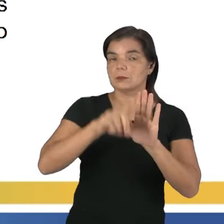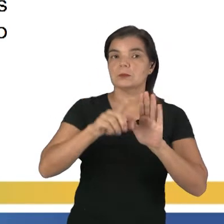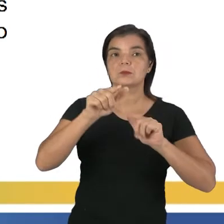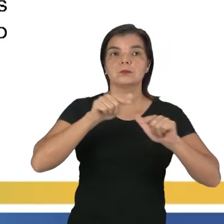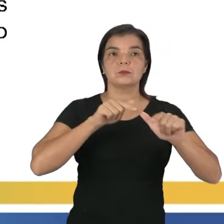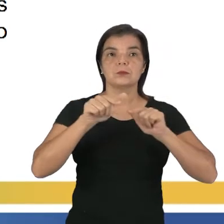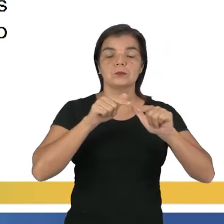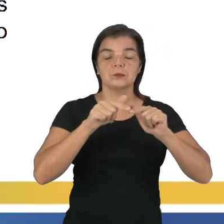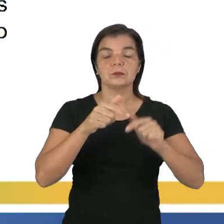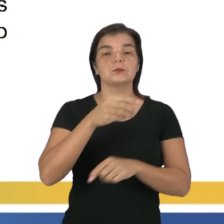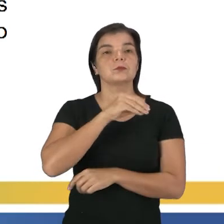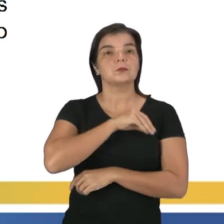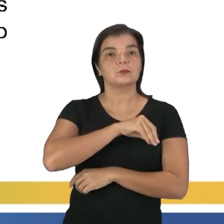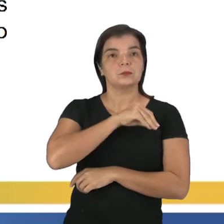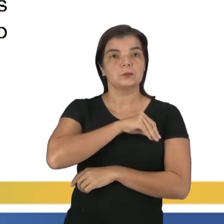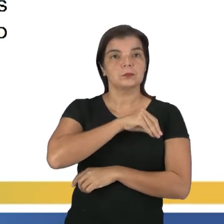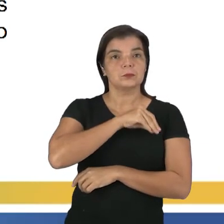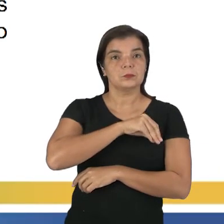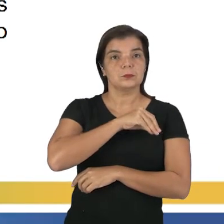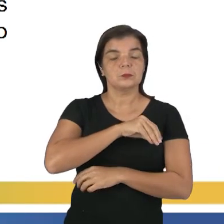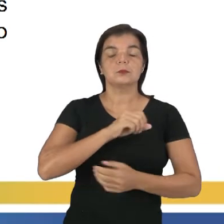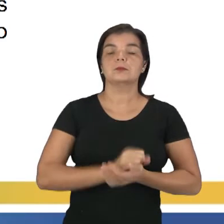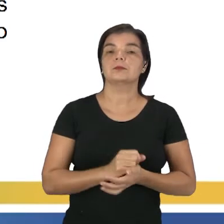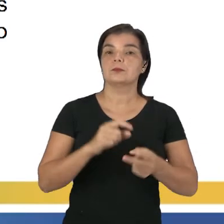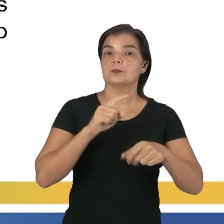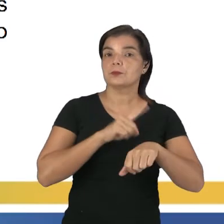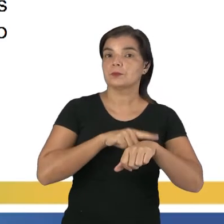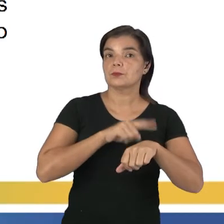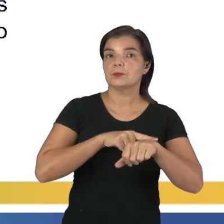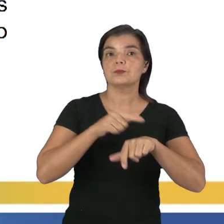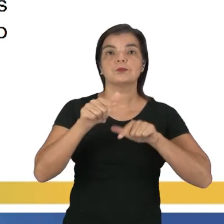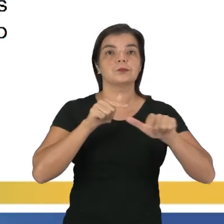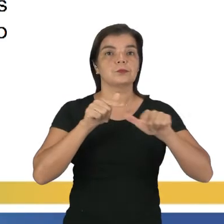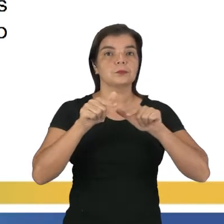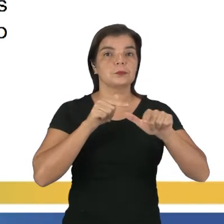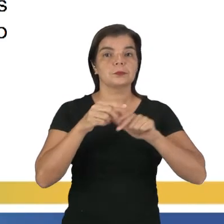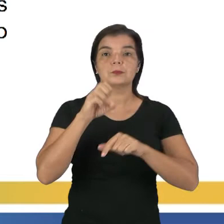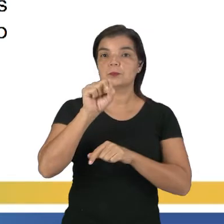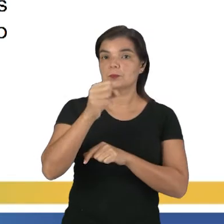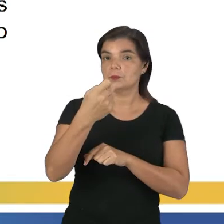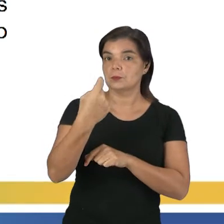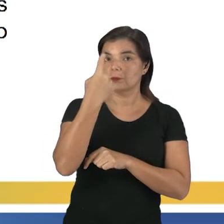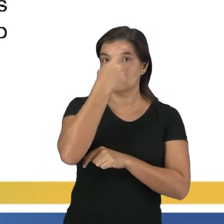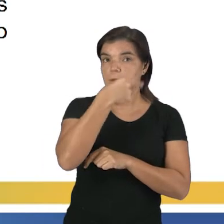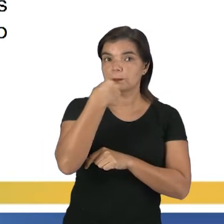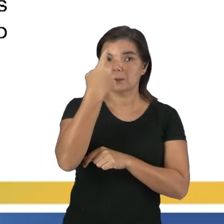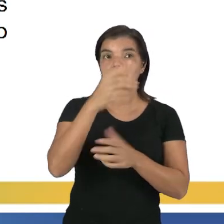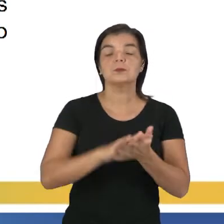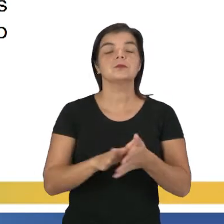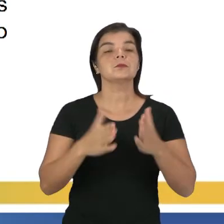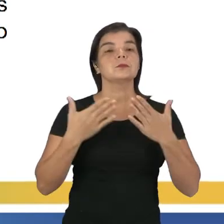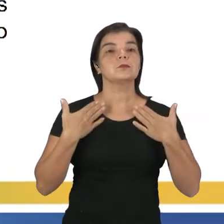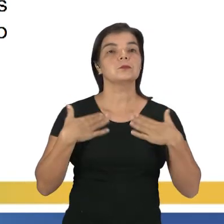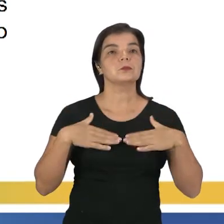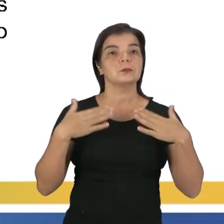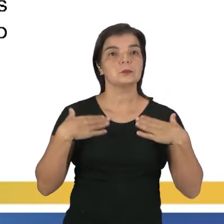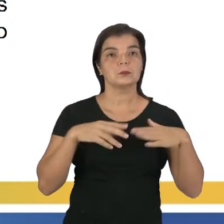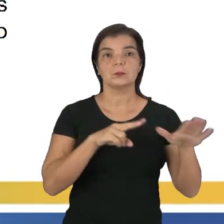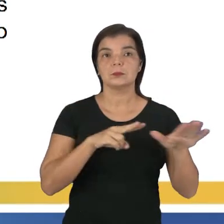estavam previstos direitos trabalhistas como o salário mínimo, a jornada de trabalho de 8 horas,